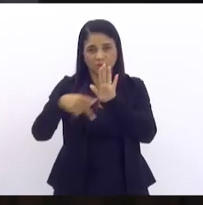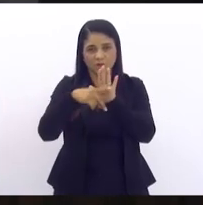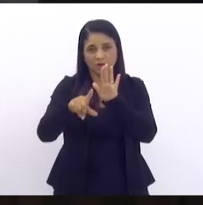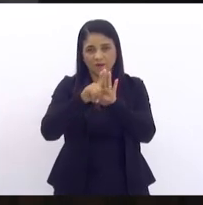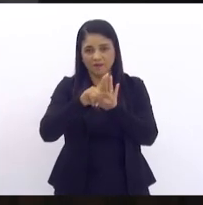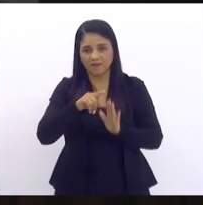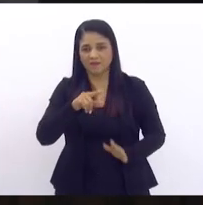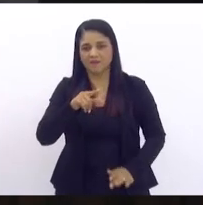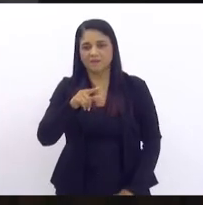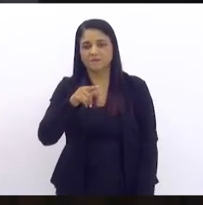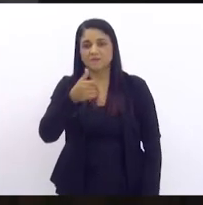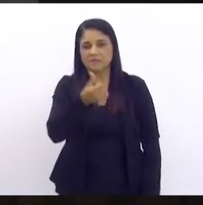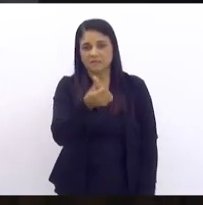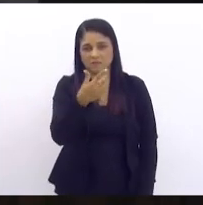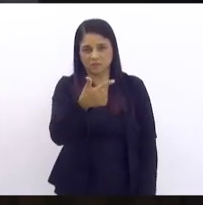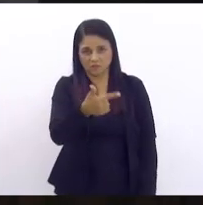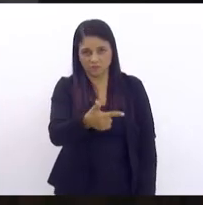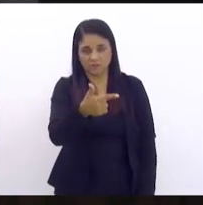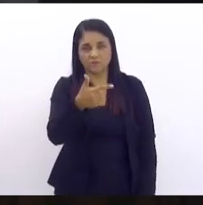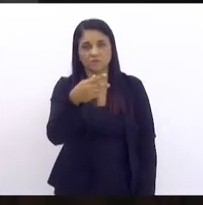número